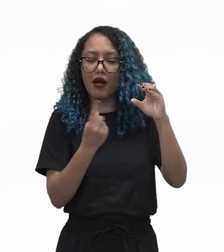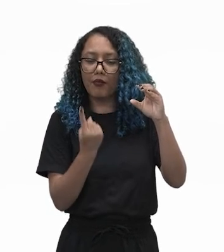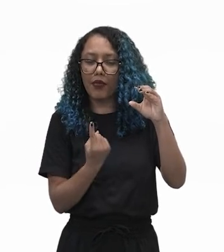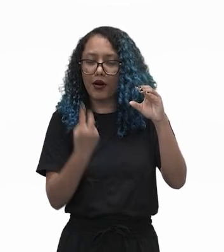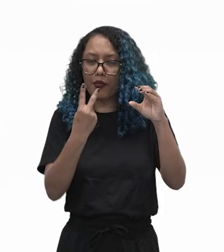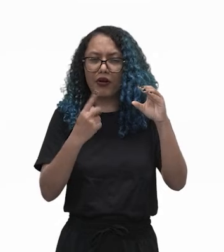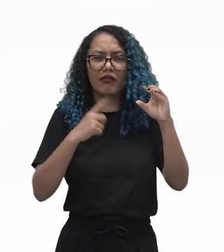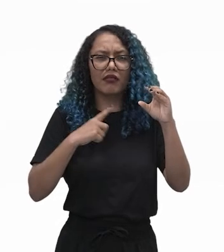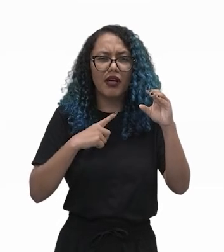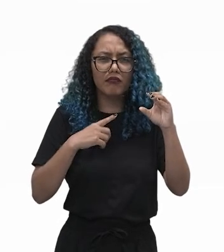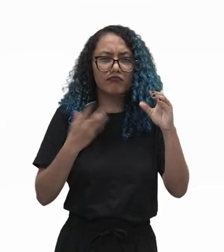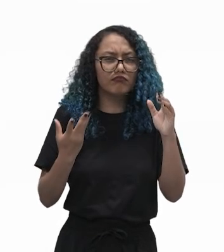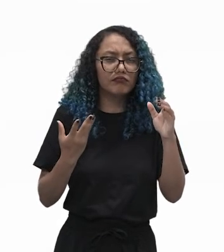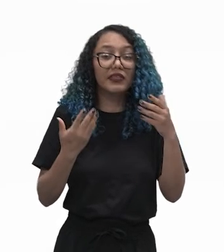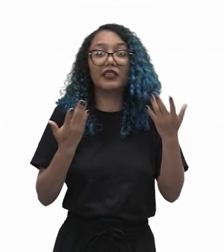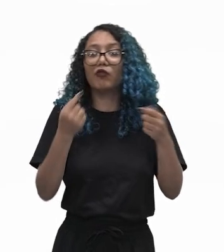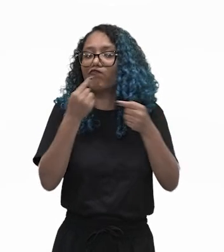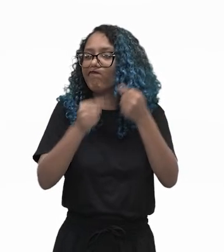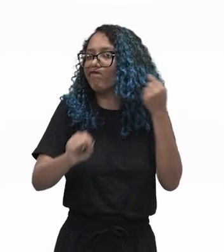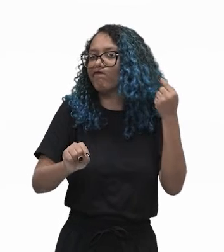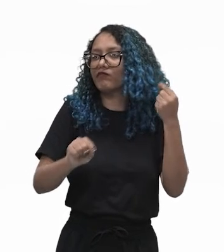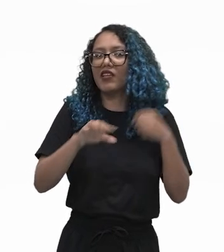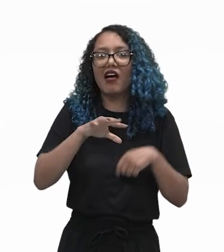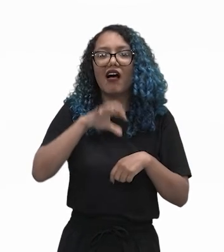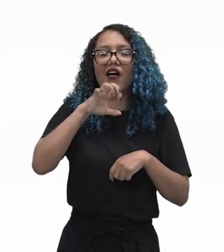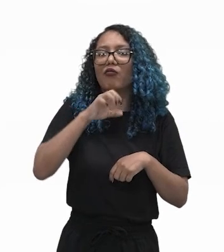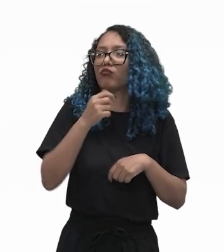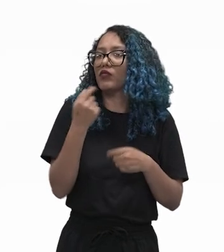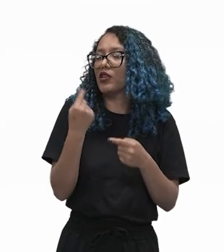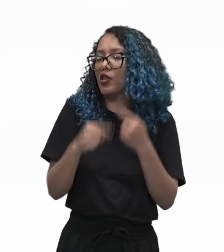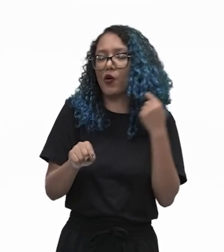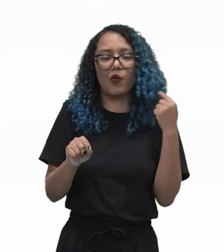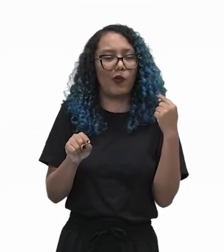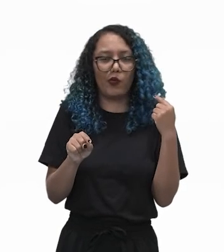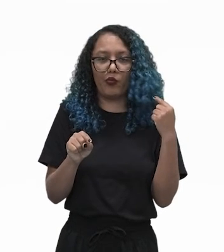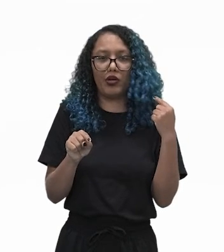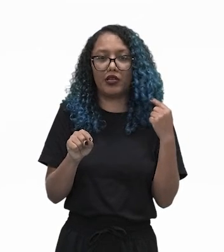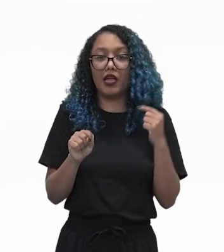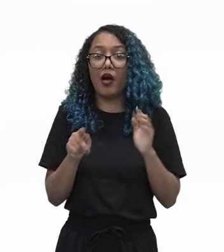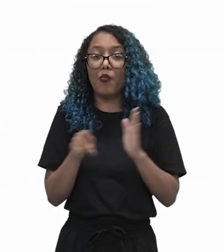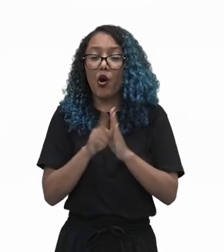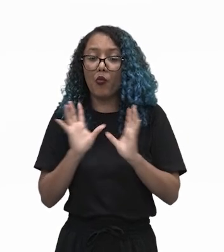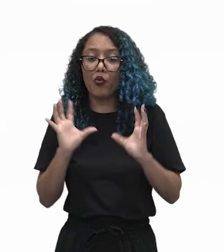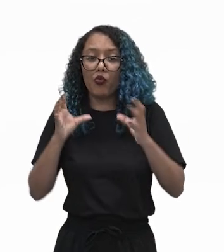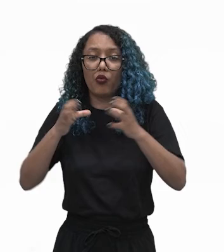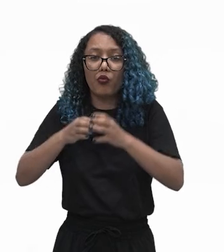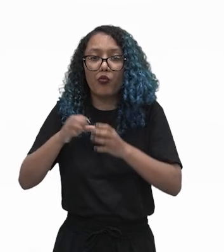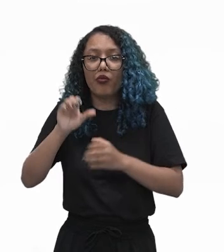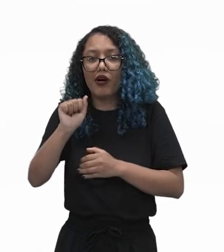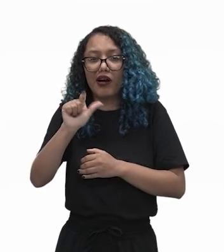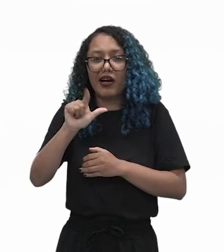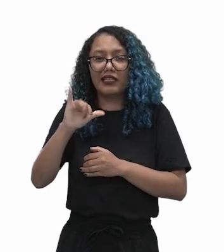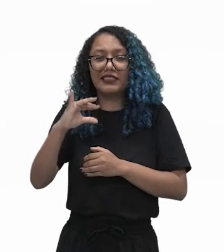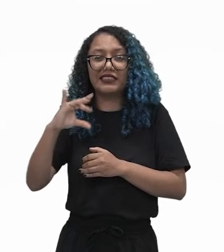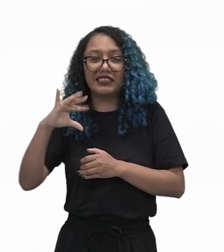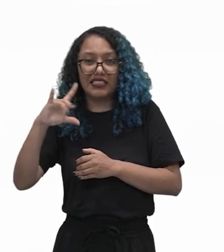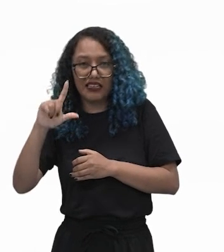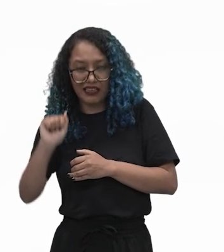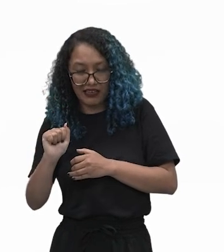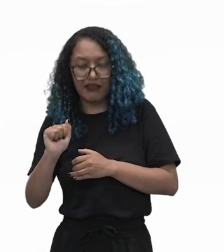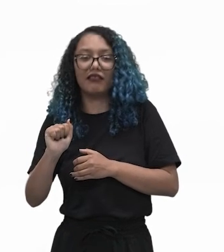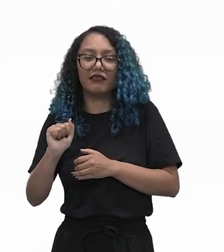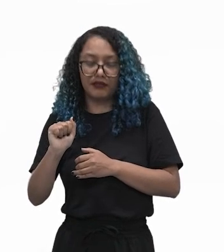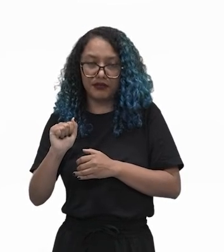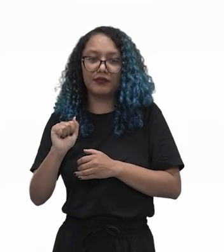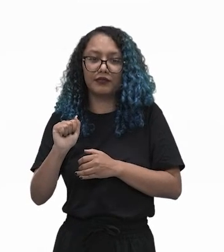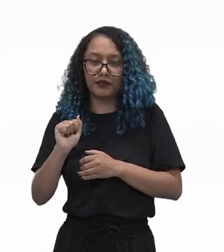daqui não é aromática. Ela vai para a classificação das alicíclicas. Então, a partir do momento